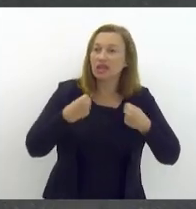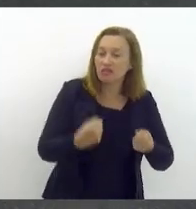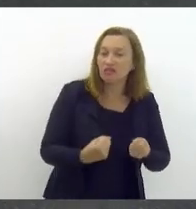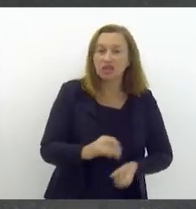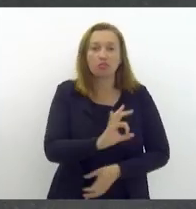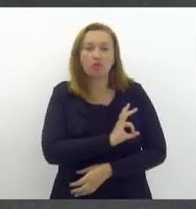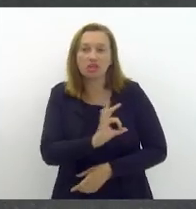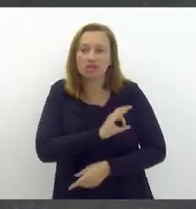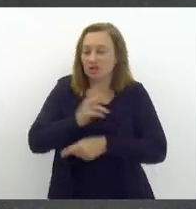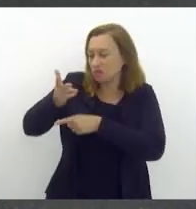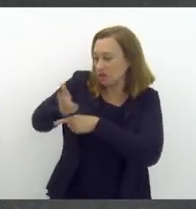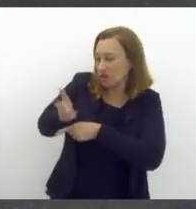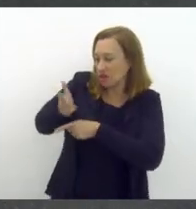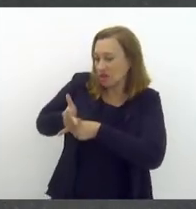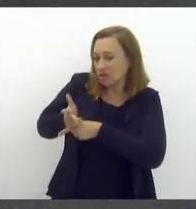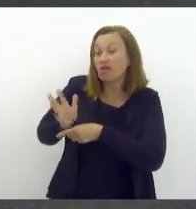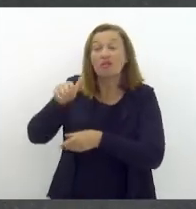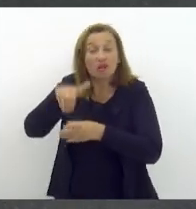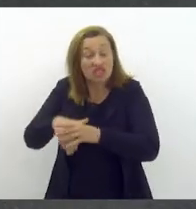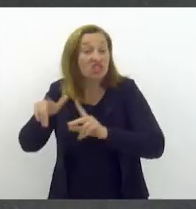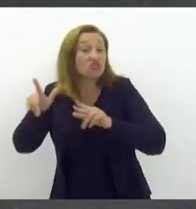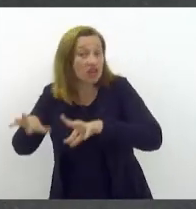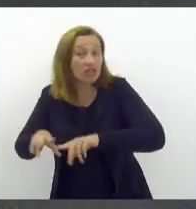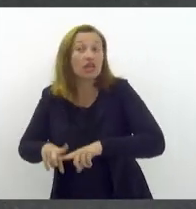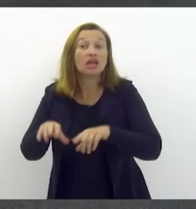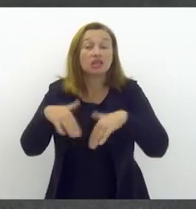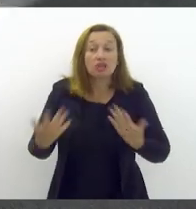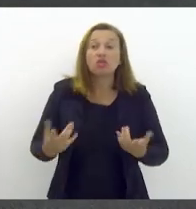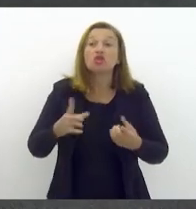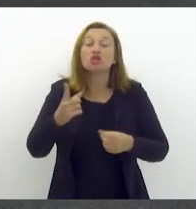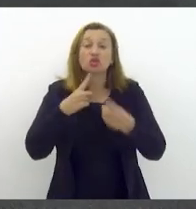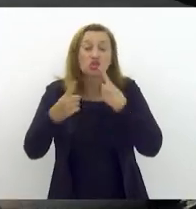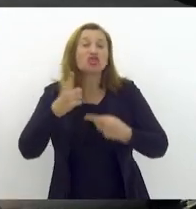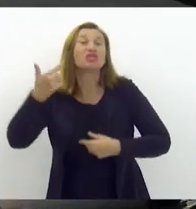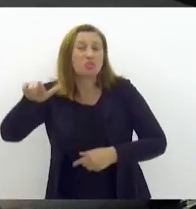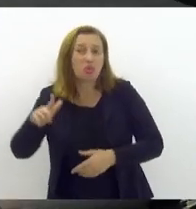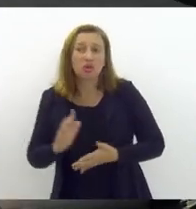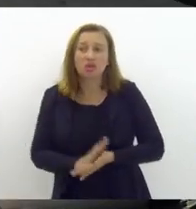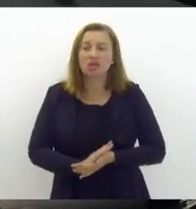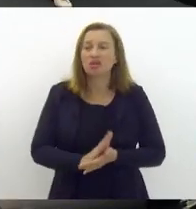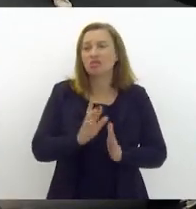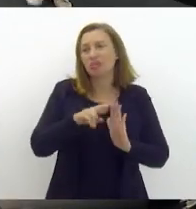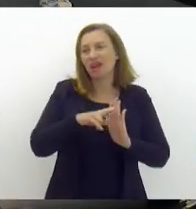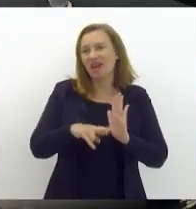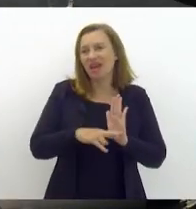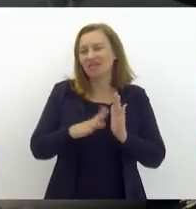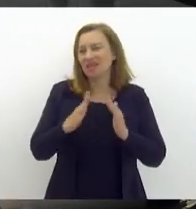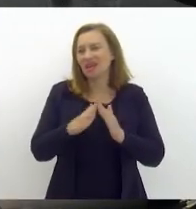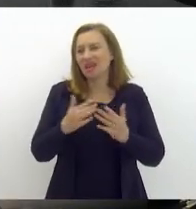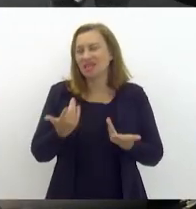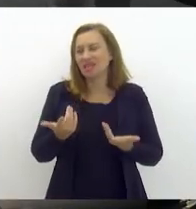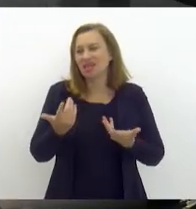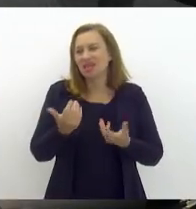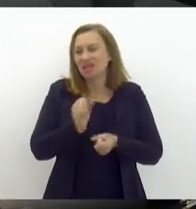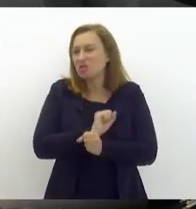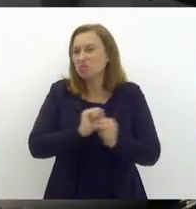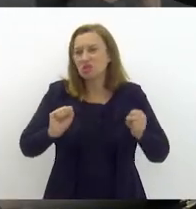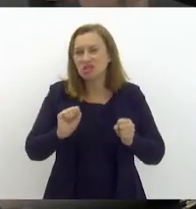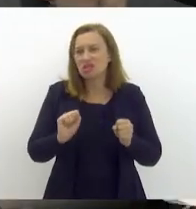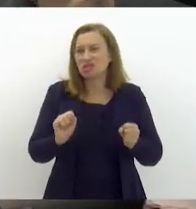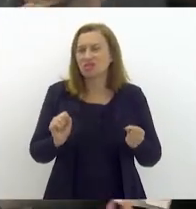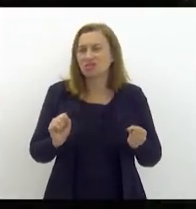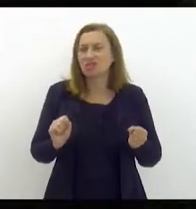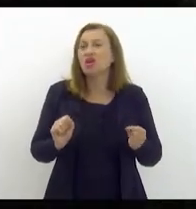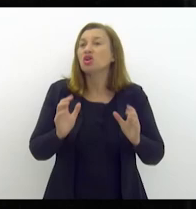policial de um viés diferente, vão votar diferentemente. Então, nós podemos discutir isso depois. Presidente, pelo regimento é impossível fazer o caminhamento que os colegas estão fazendo, porque